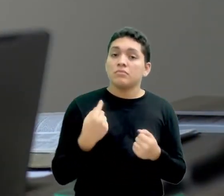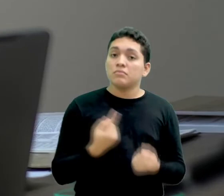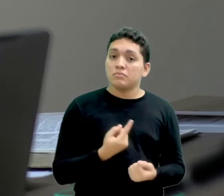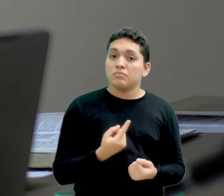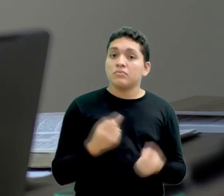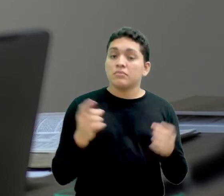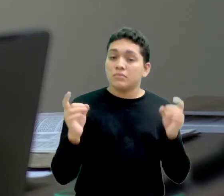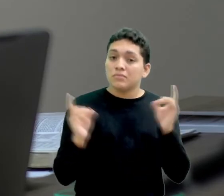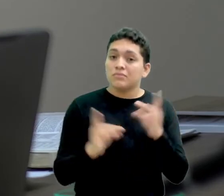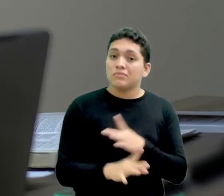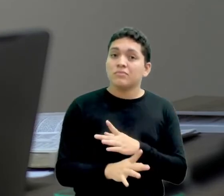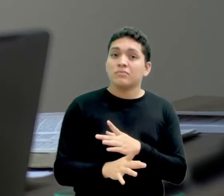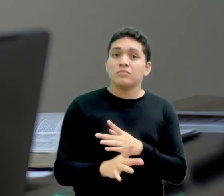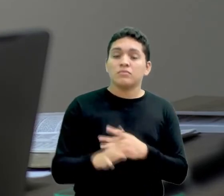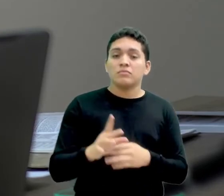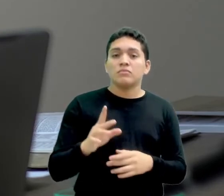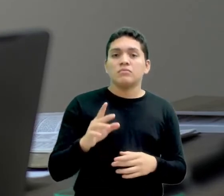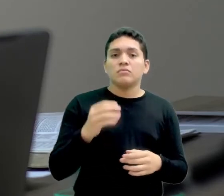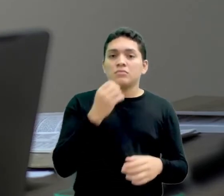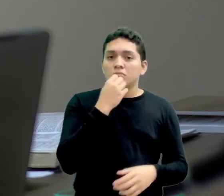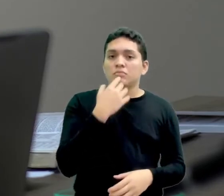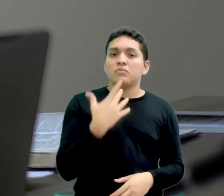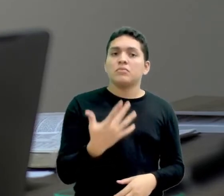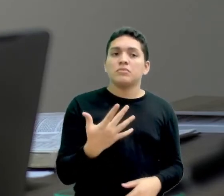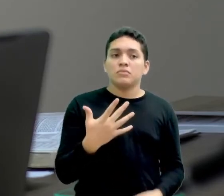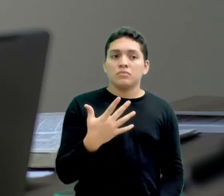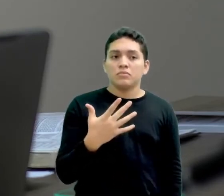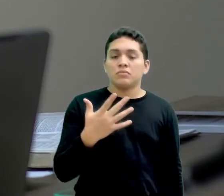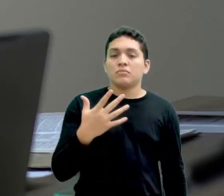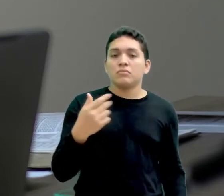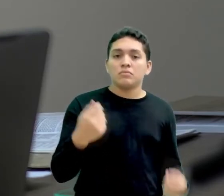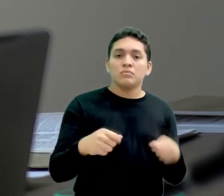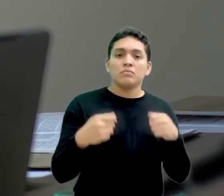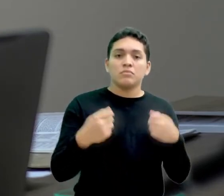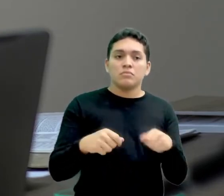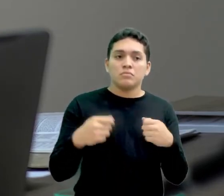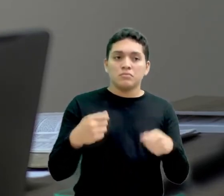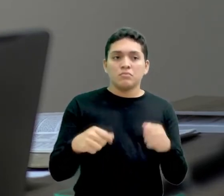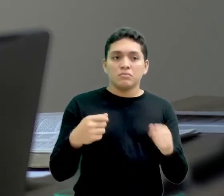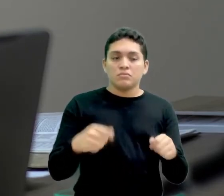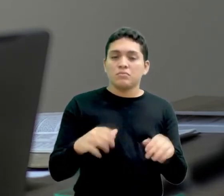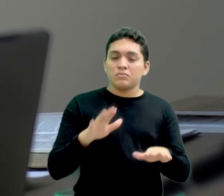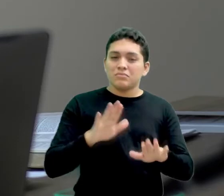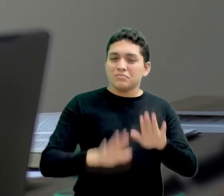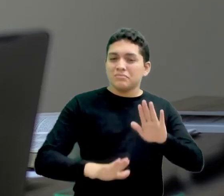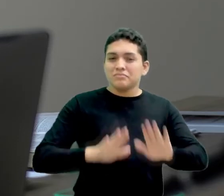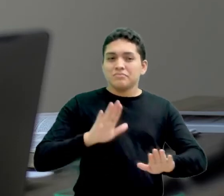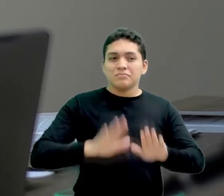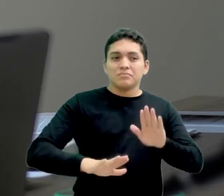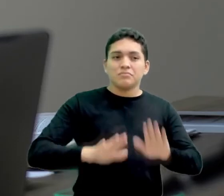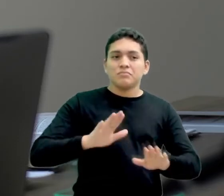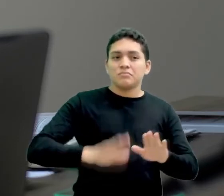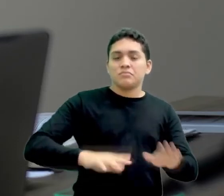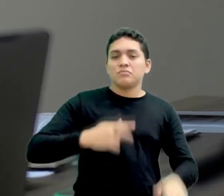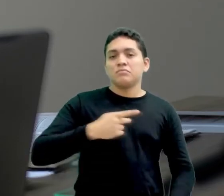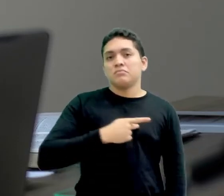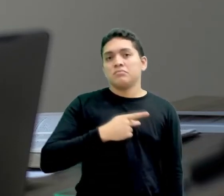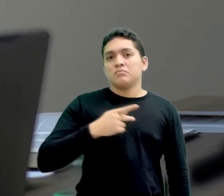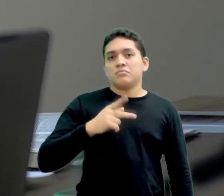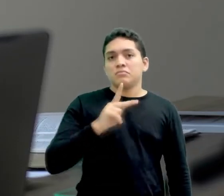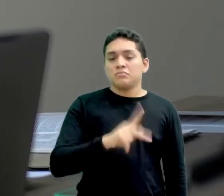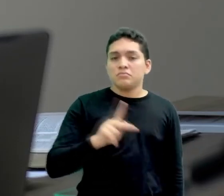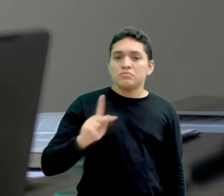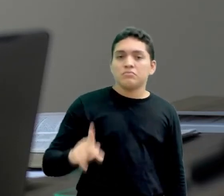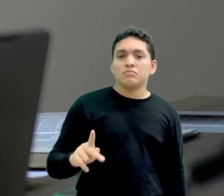para concluir, né? É sempre bom, é preciso, né? Concluir. Às vezes, né? O professor acaba se